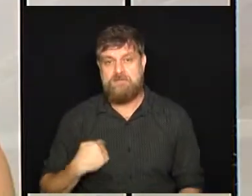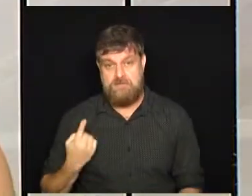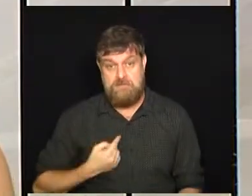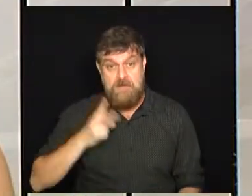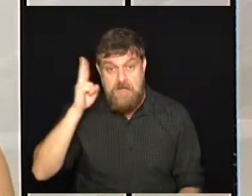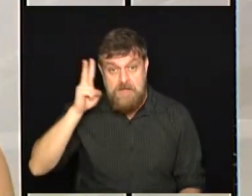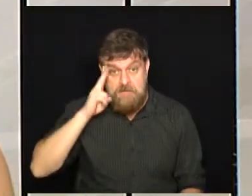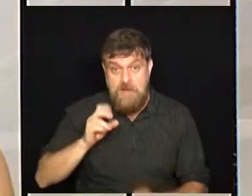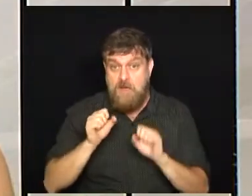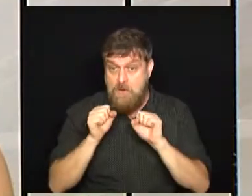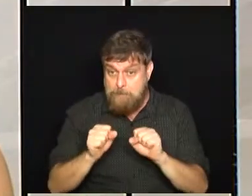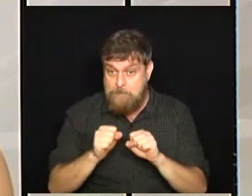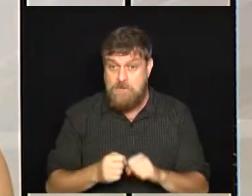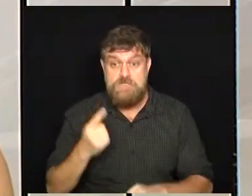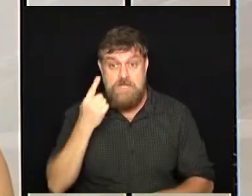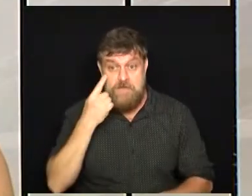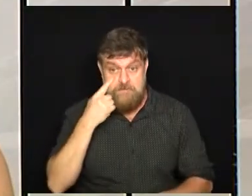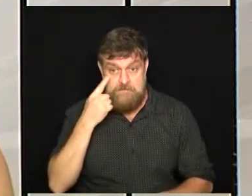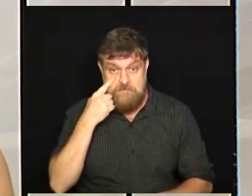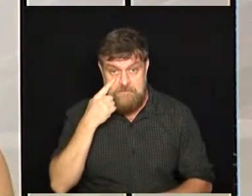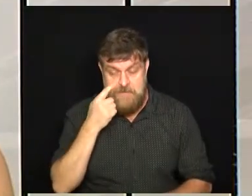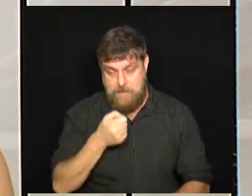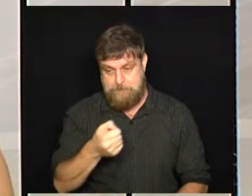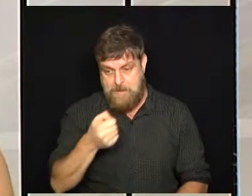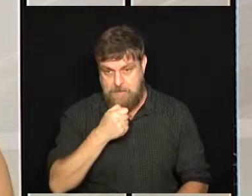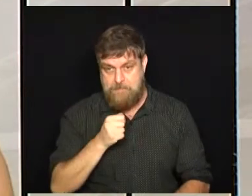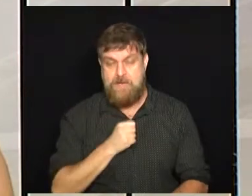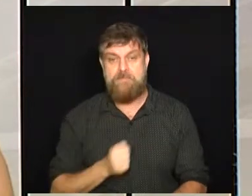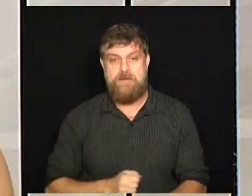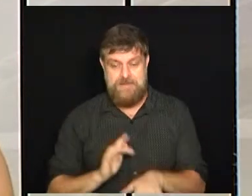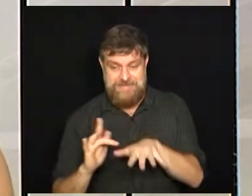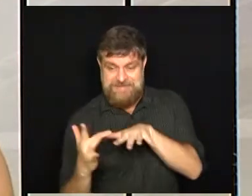Lembrando que você pode rever este programa nas nossas redes